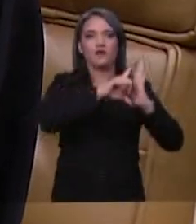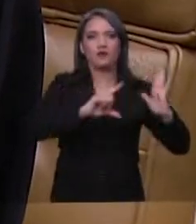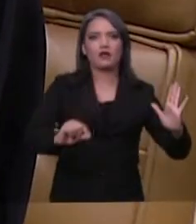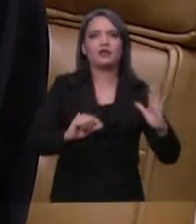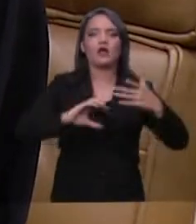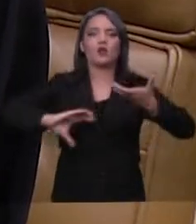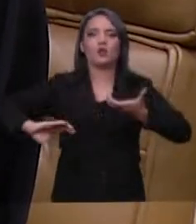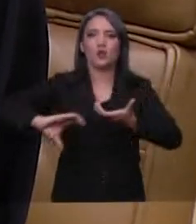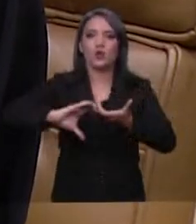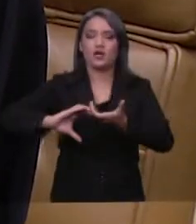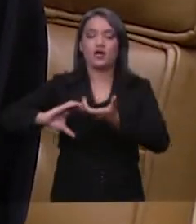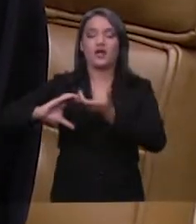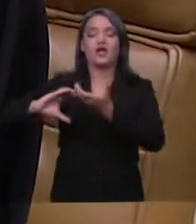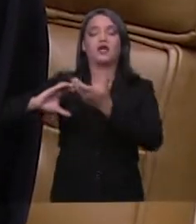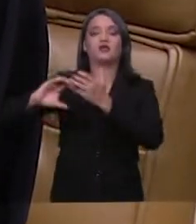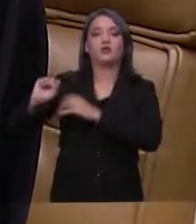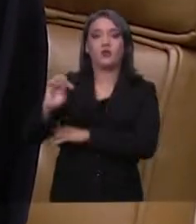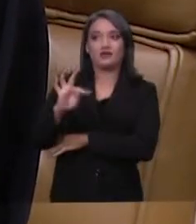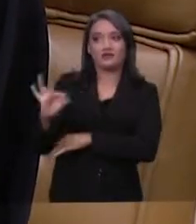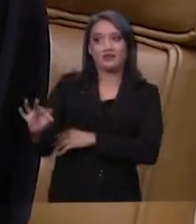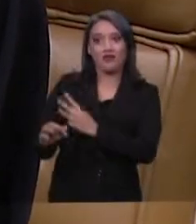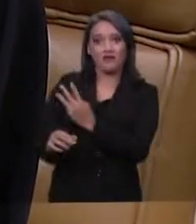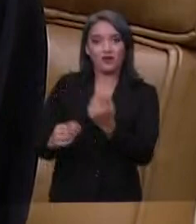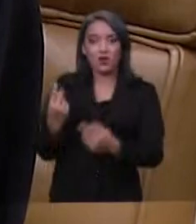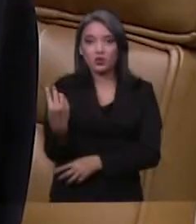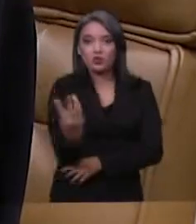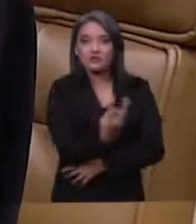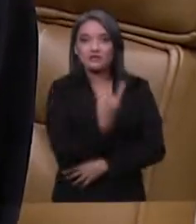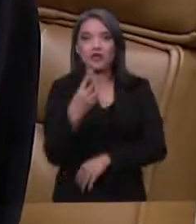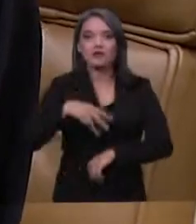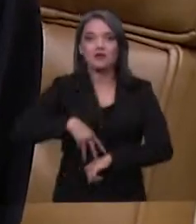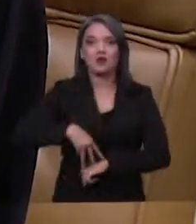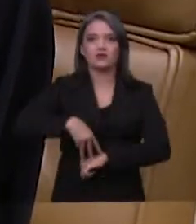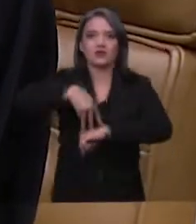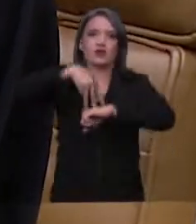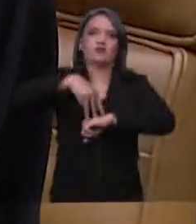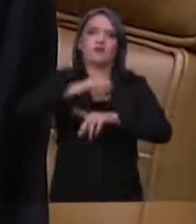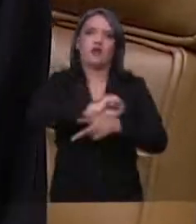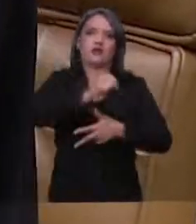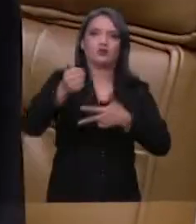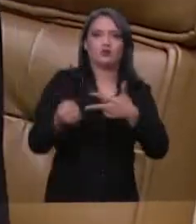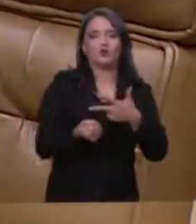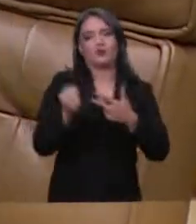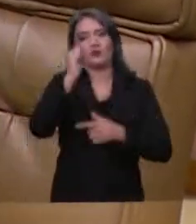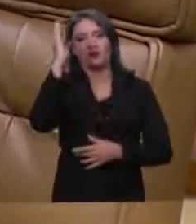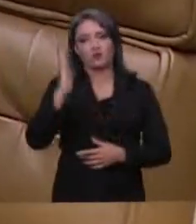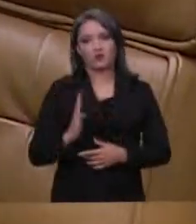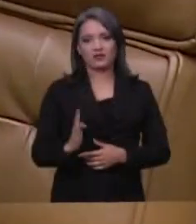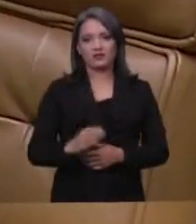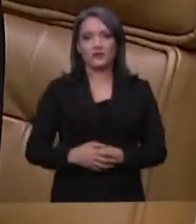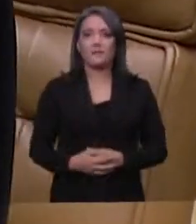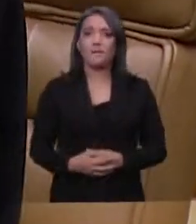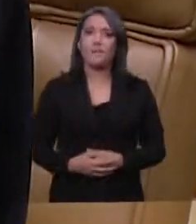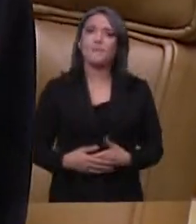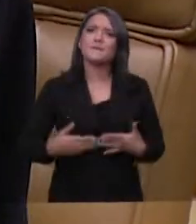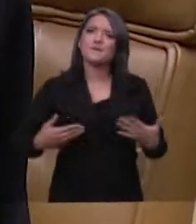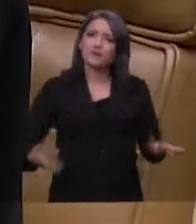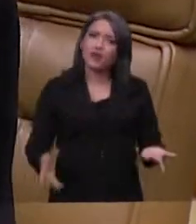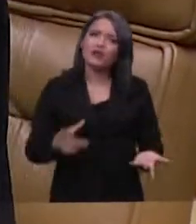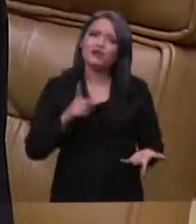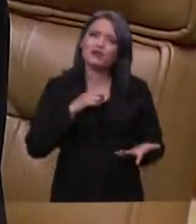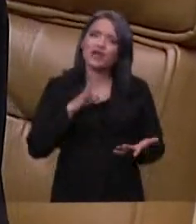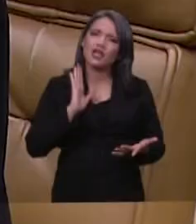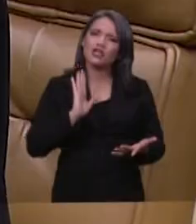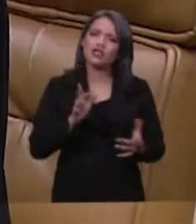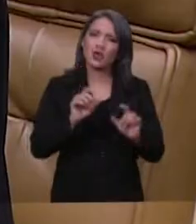Federal. Tríade que compõe a estrutura fundamental dos poderes da República. Há uma clara conexão entre